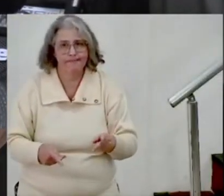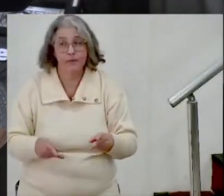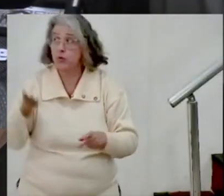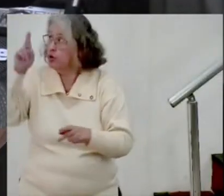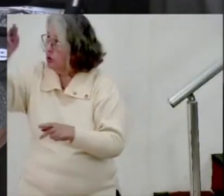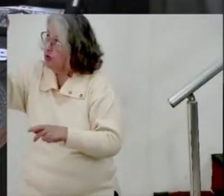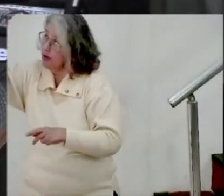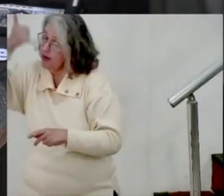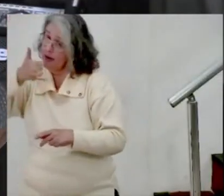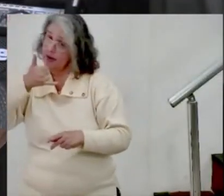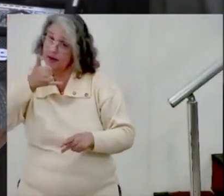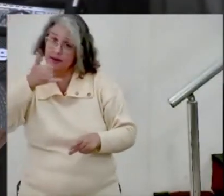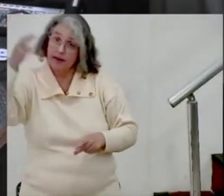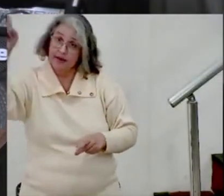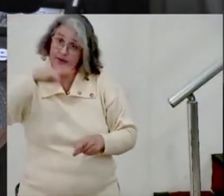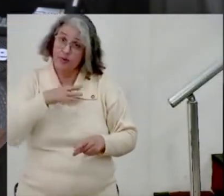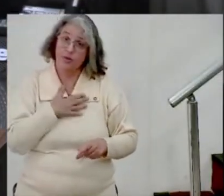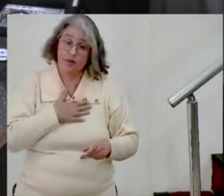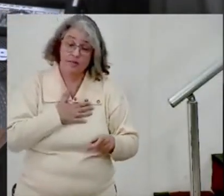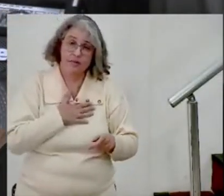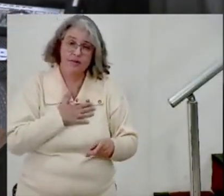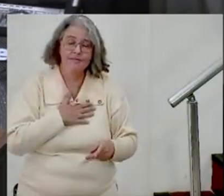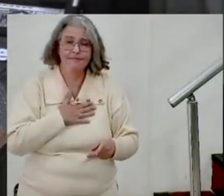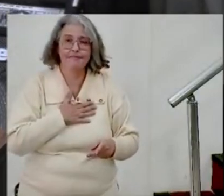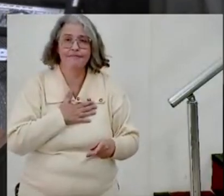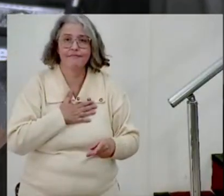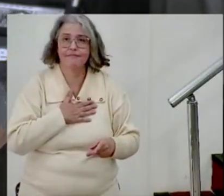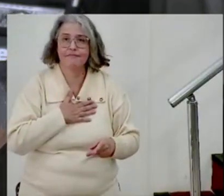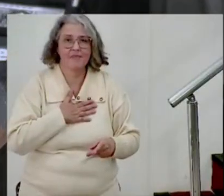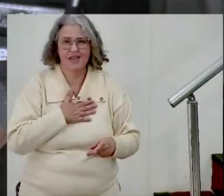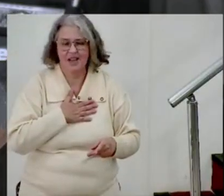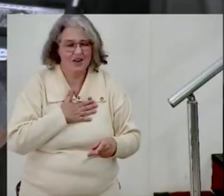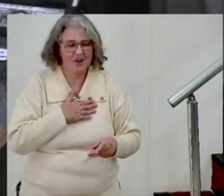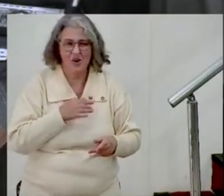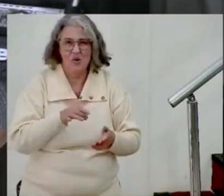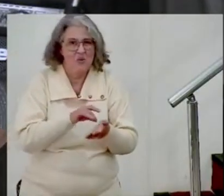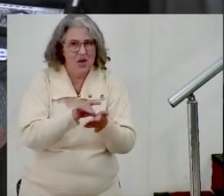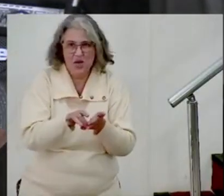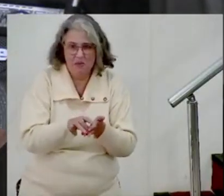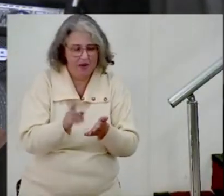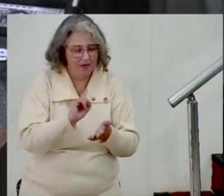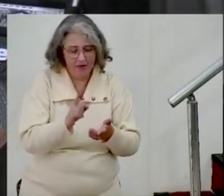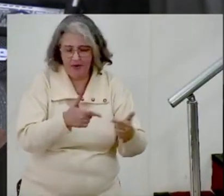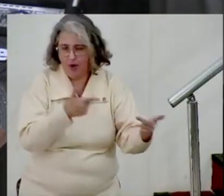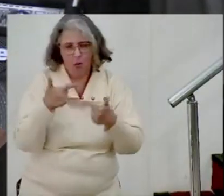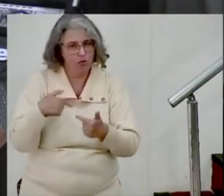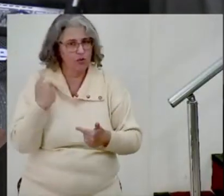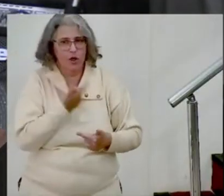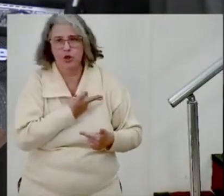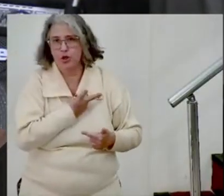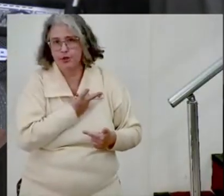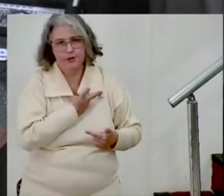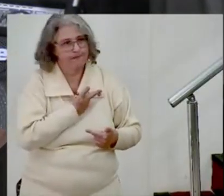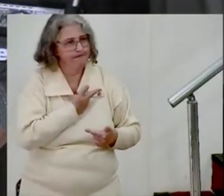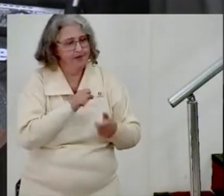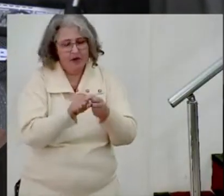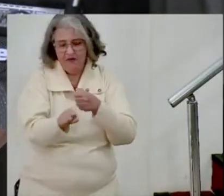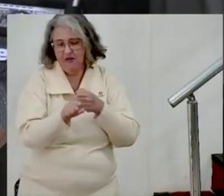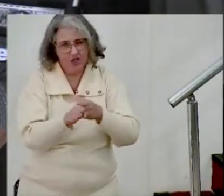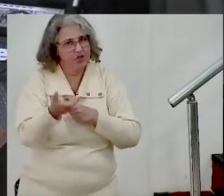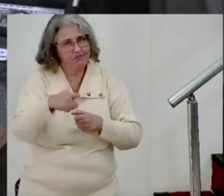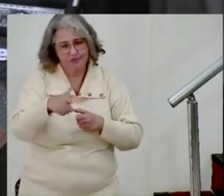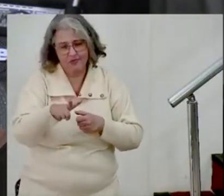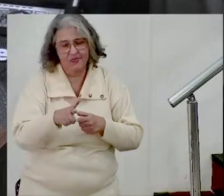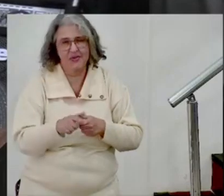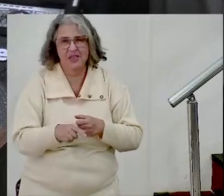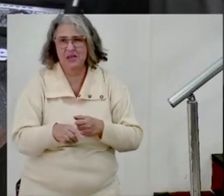profeta. O Senaqueribe não vai atirar uma flecha aqui. Ele não vai fazer tranqueira aqui. Ele não vai tomar a cidade. Nós tampamos a fonte. Nós colocamos